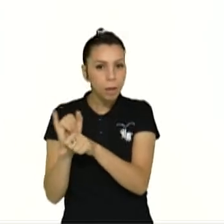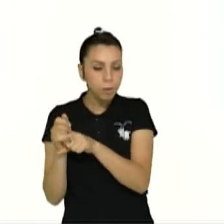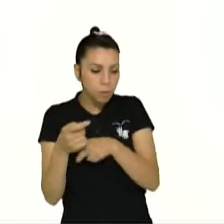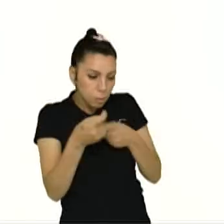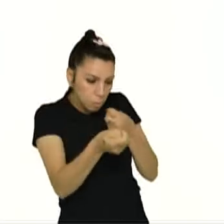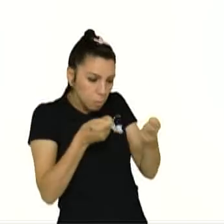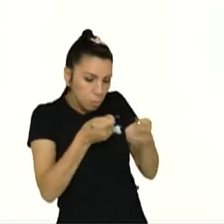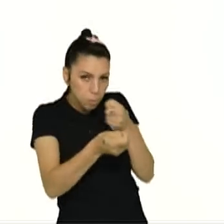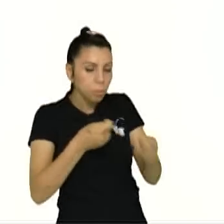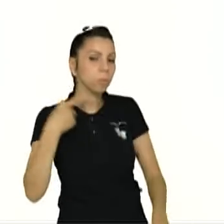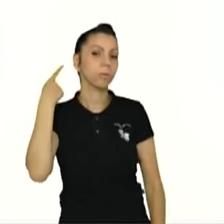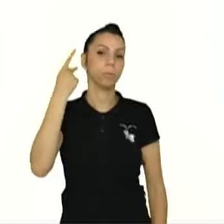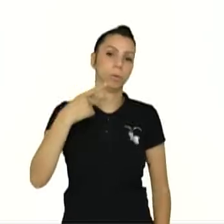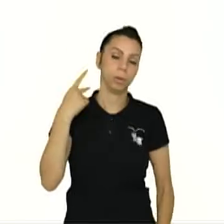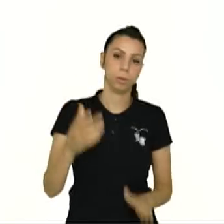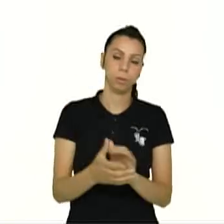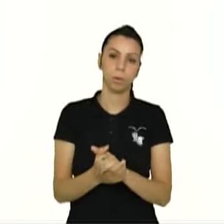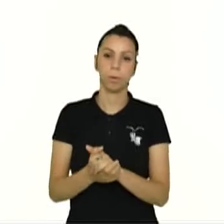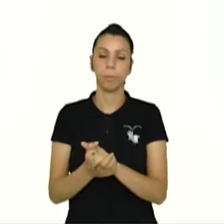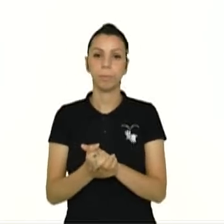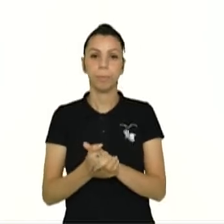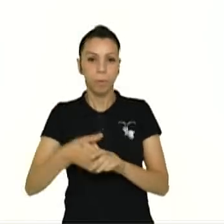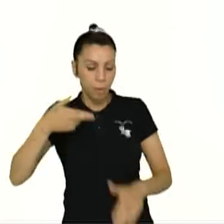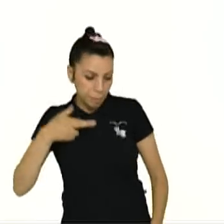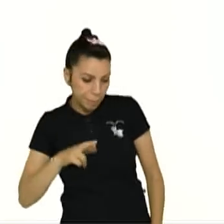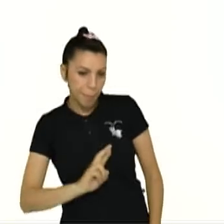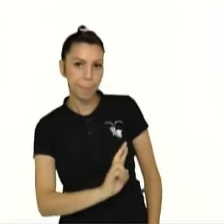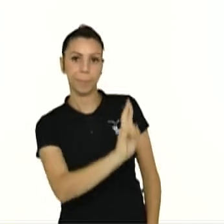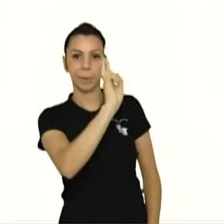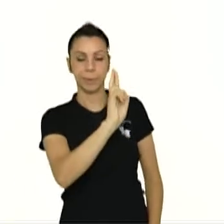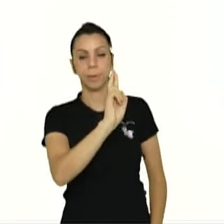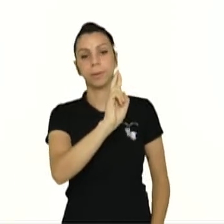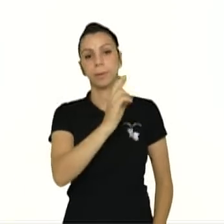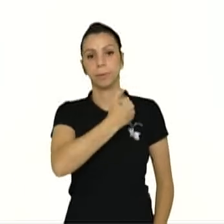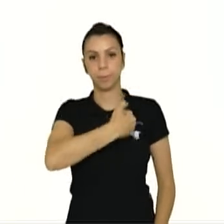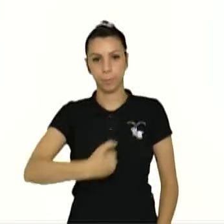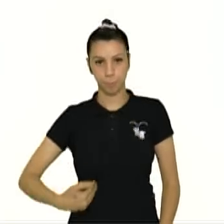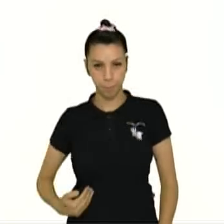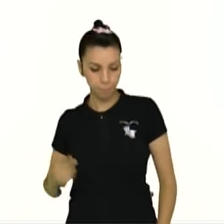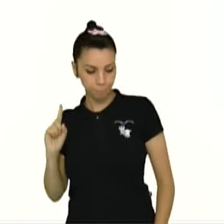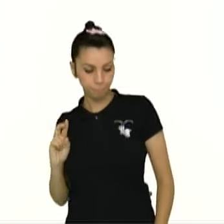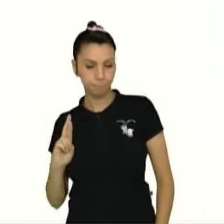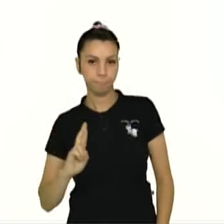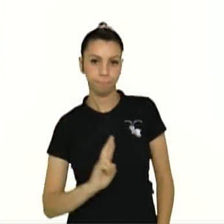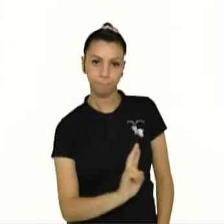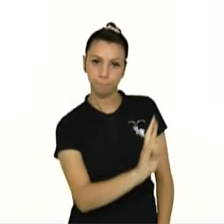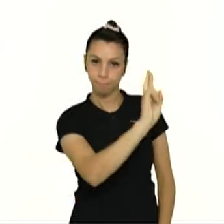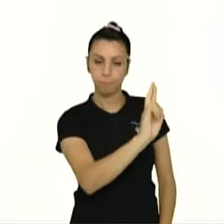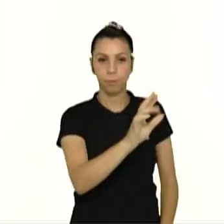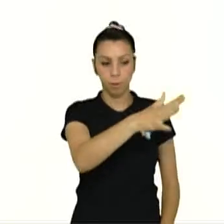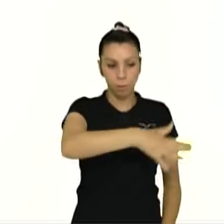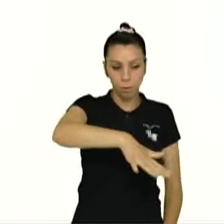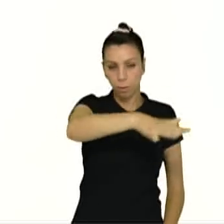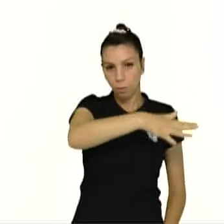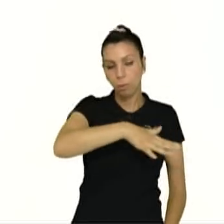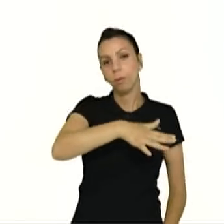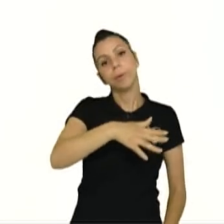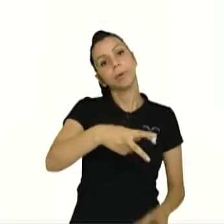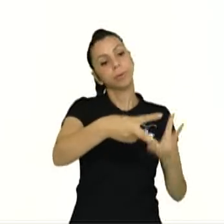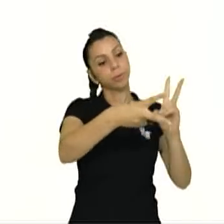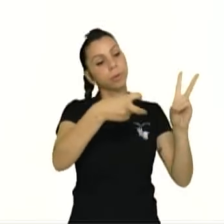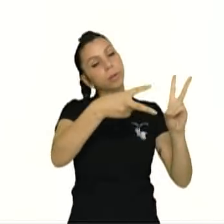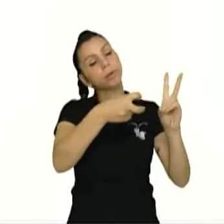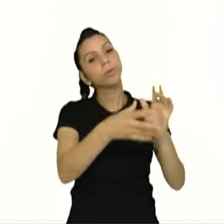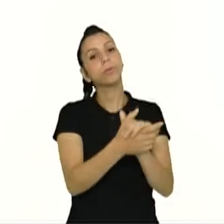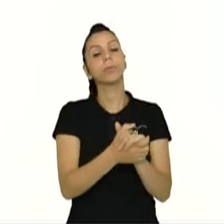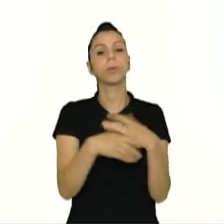representantes do governo brasileiro, vão até locais, certo, nas terras habitadas pelos povos originais, e